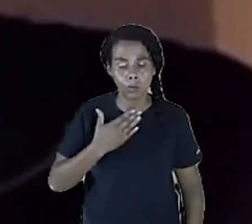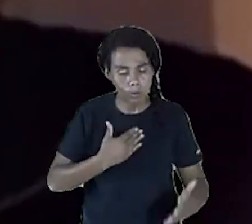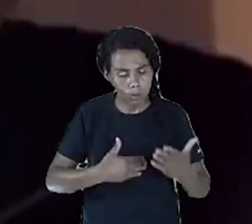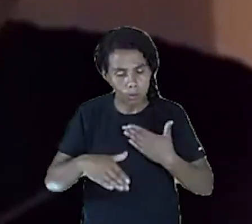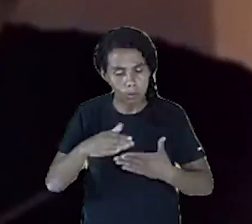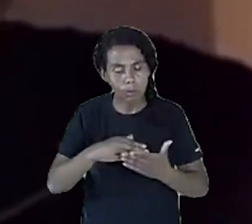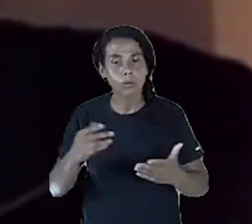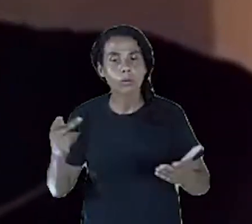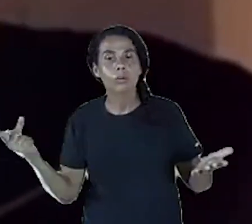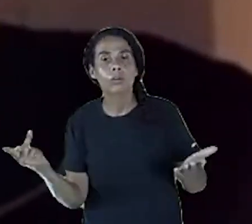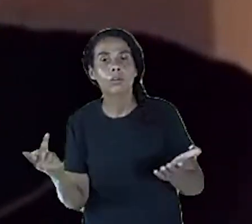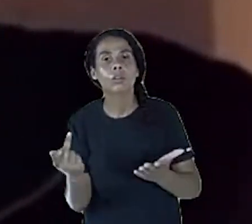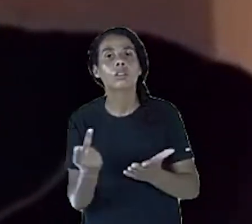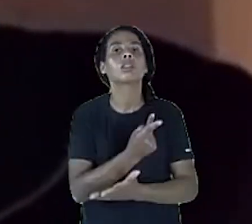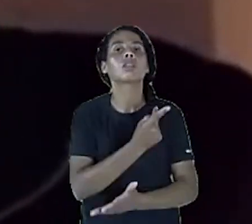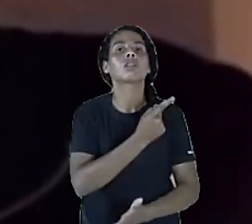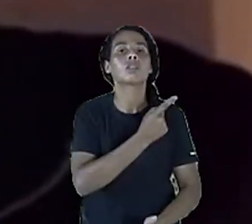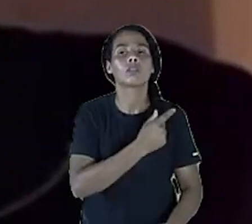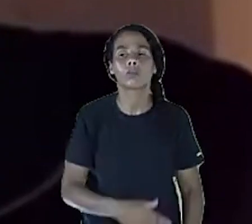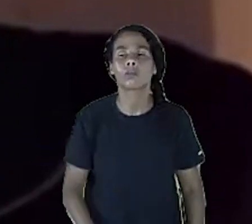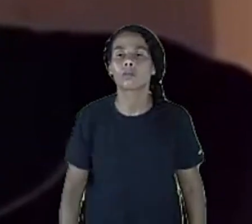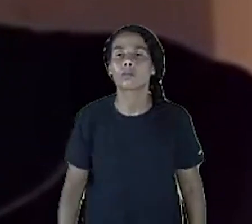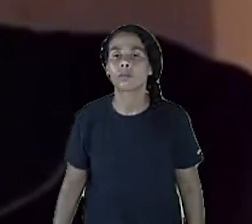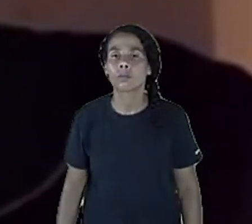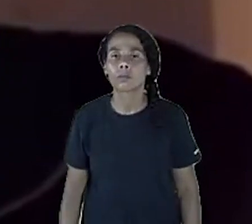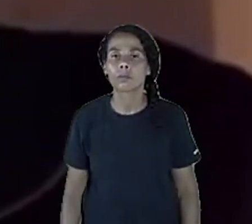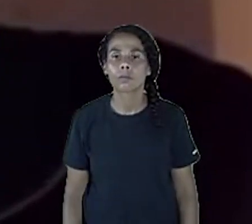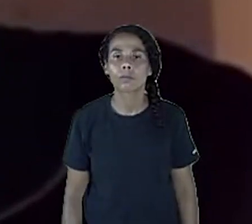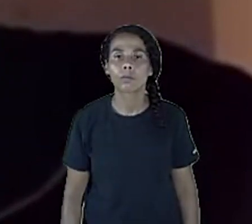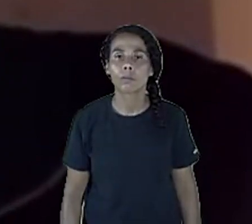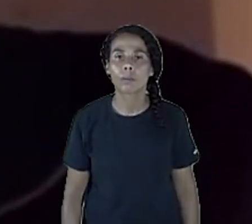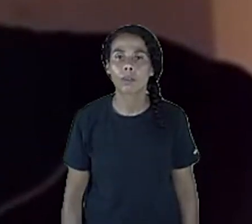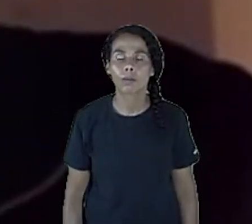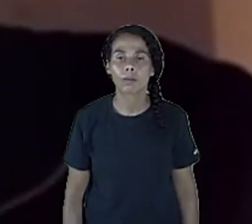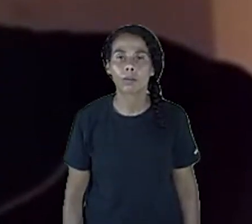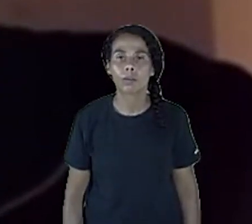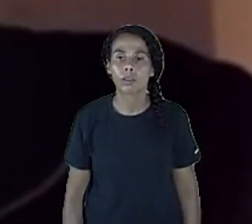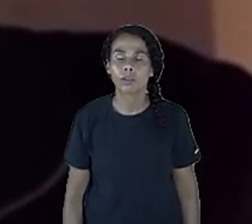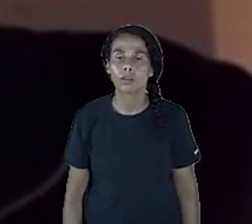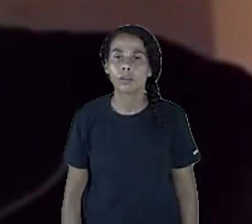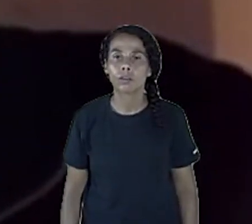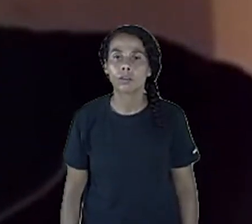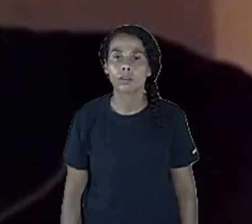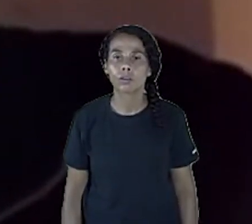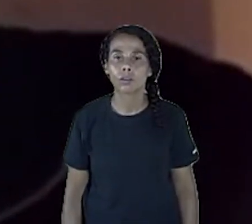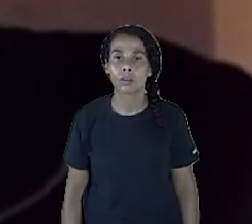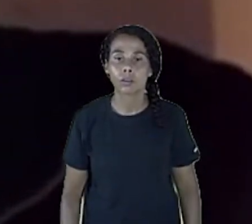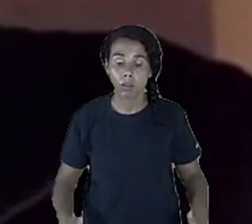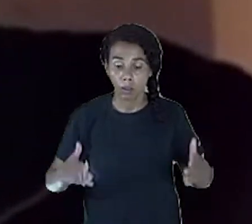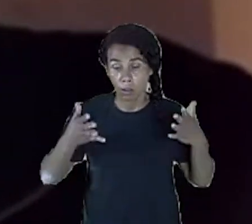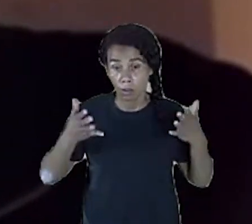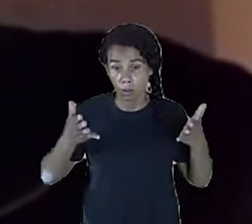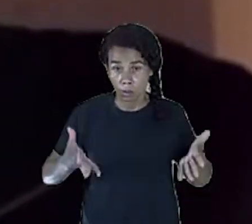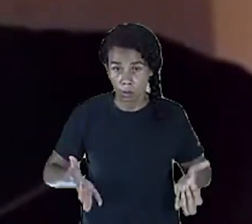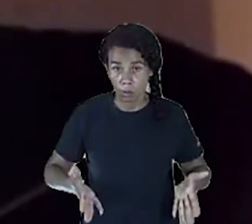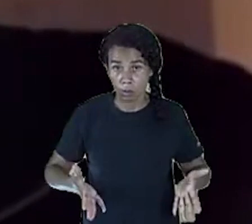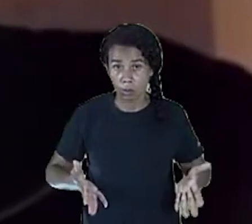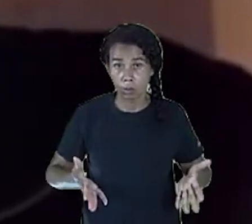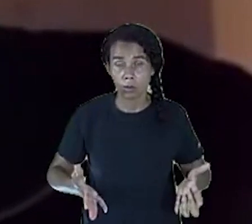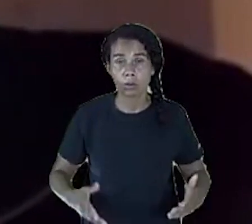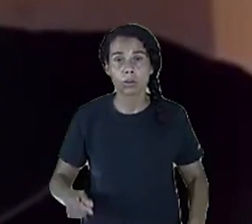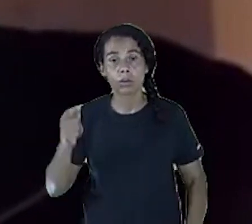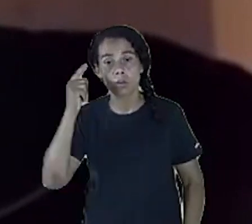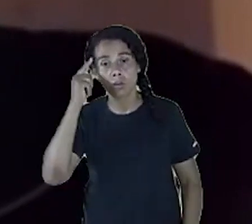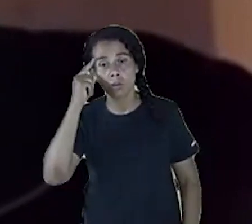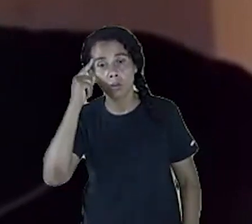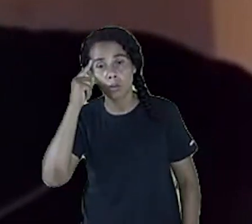hoje em dia não sei me referir à minha vida e ao meu estar aqui, a não ser